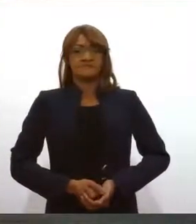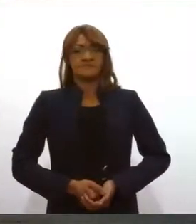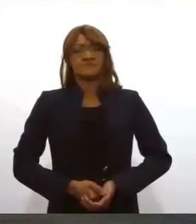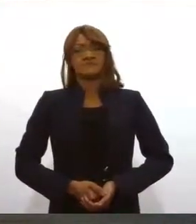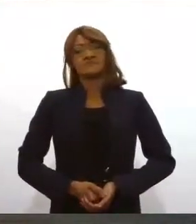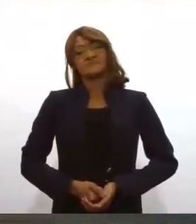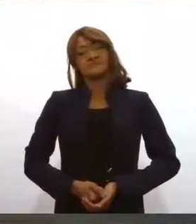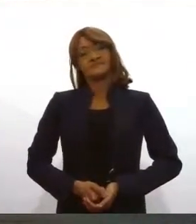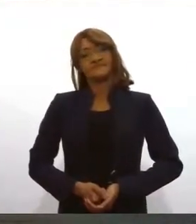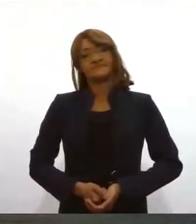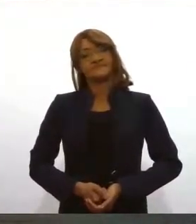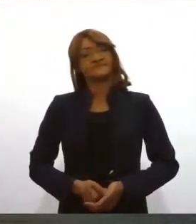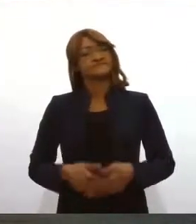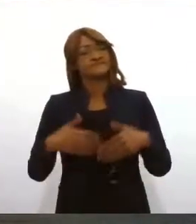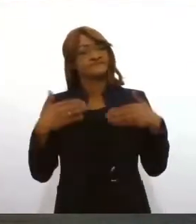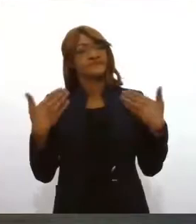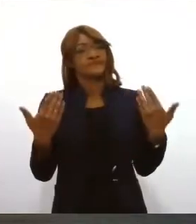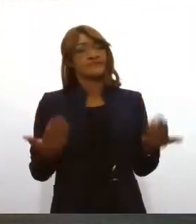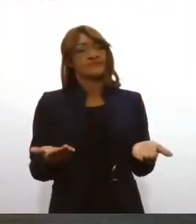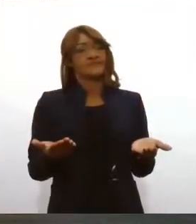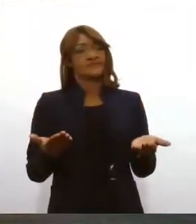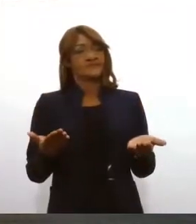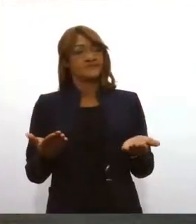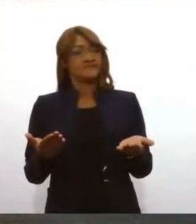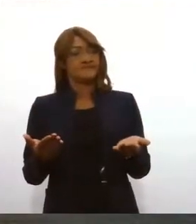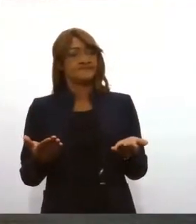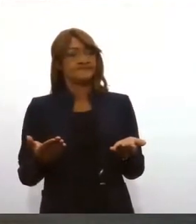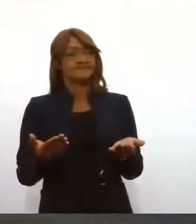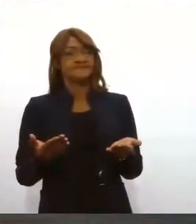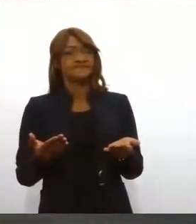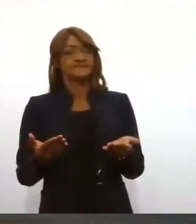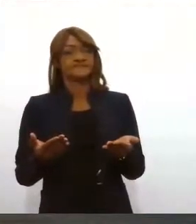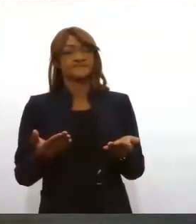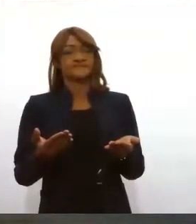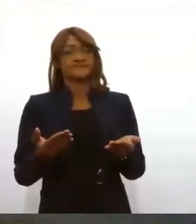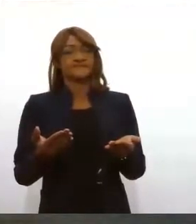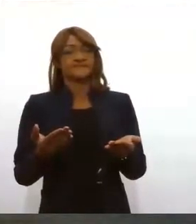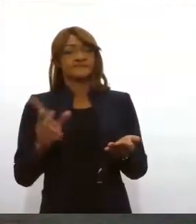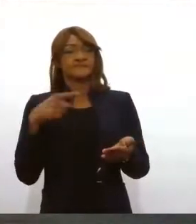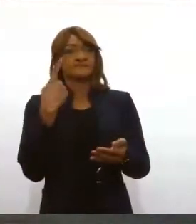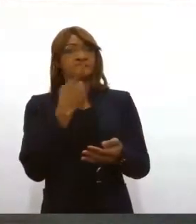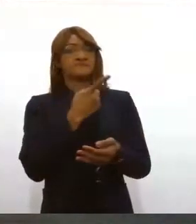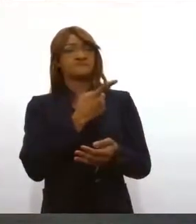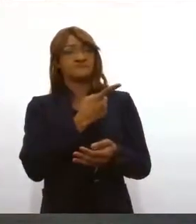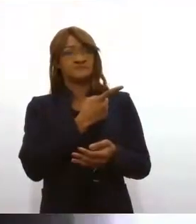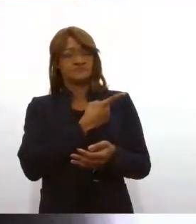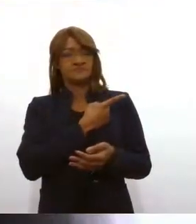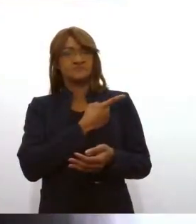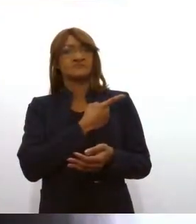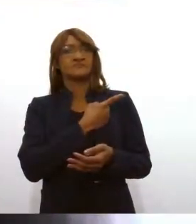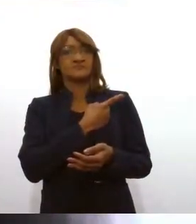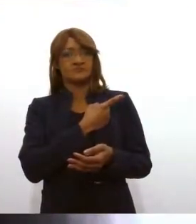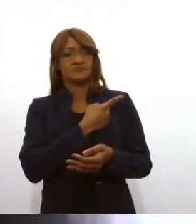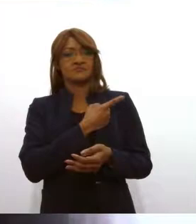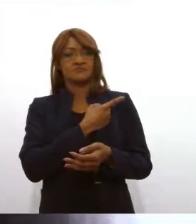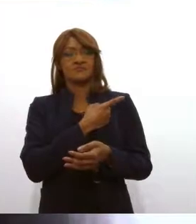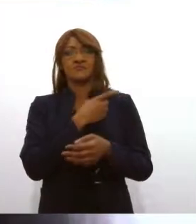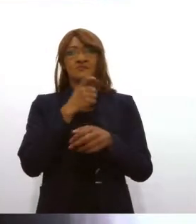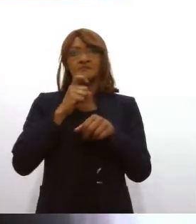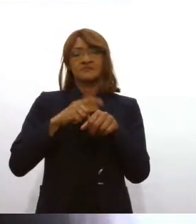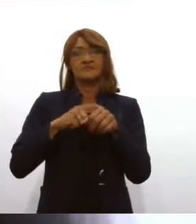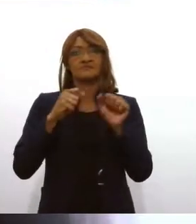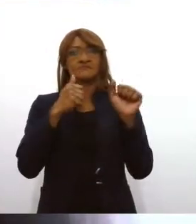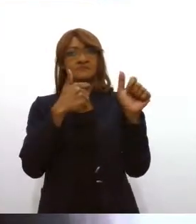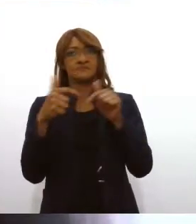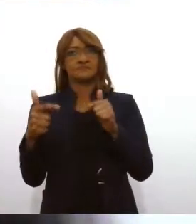Tá, vamos lá. Em primeiro lugar, assim, nosso setor do entretenimento, de uma forma geral, que é um setor muito abrangente, né?